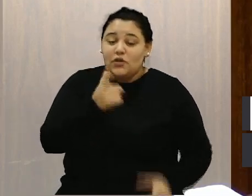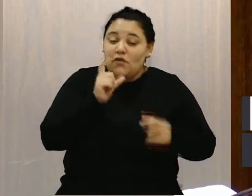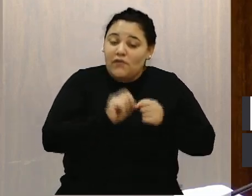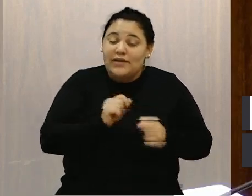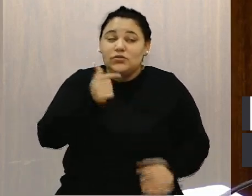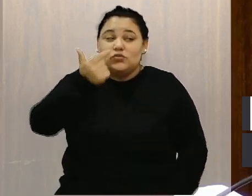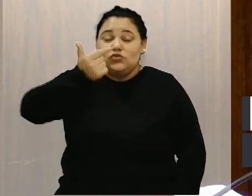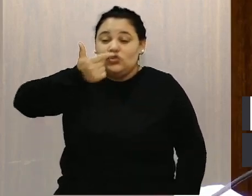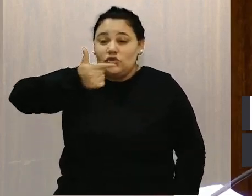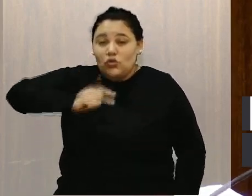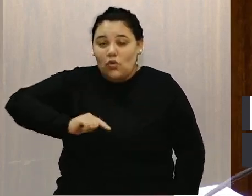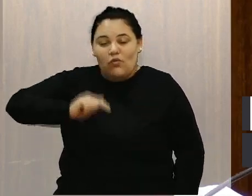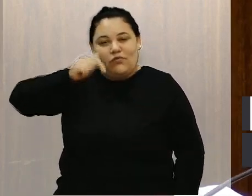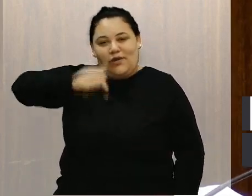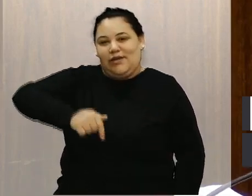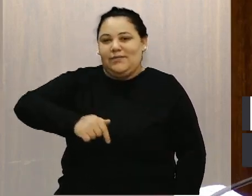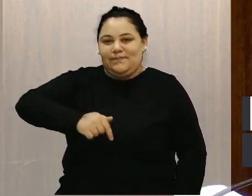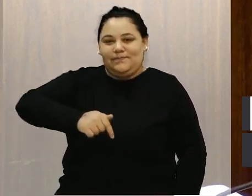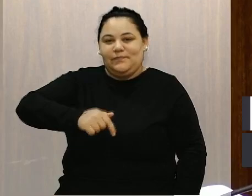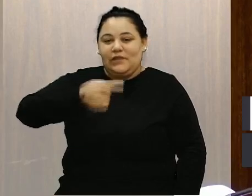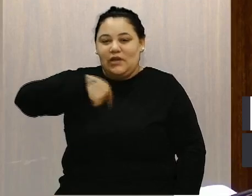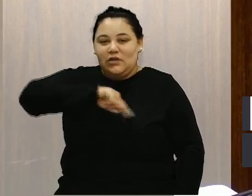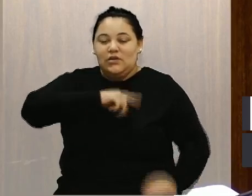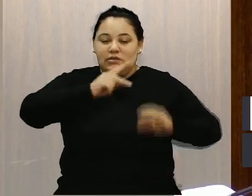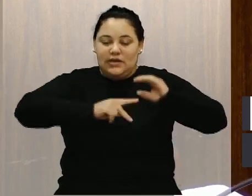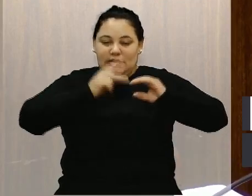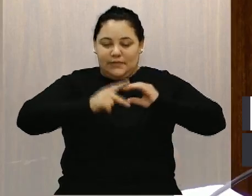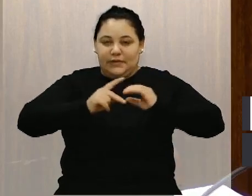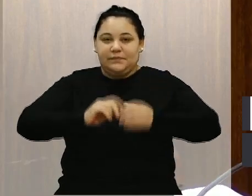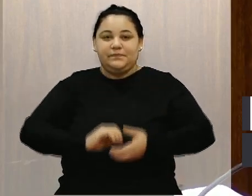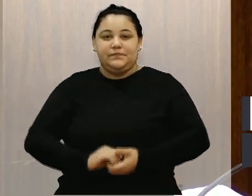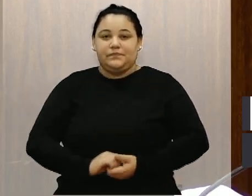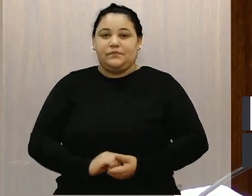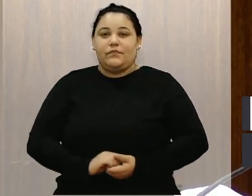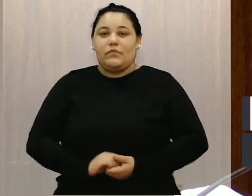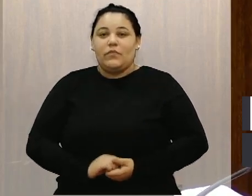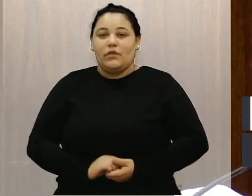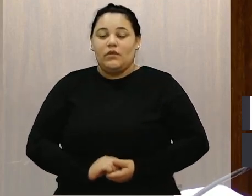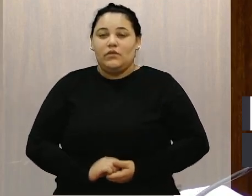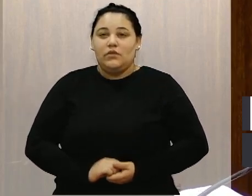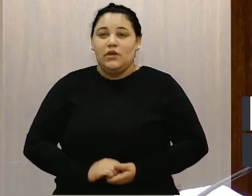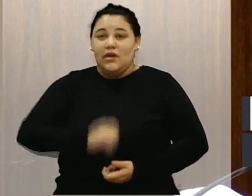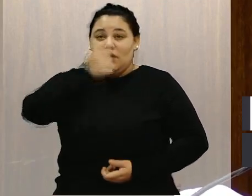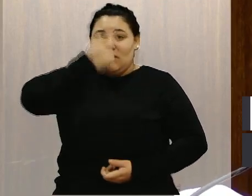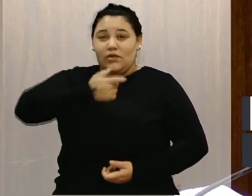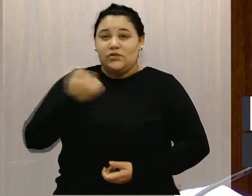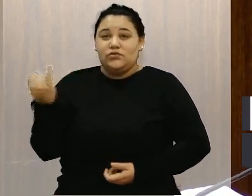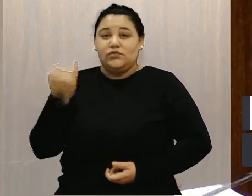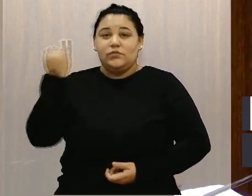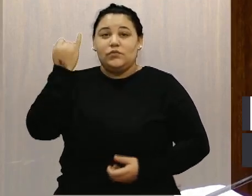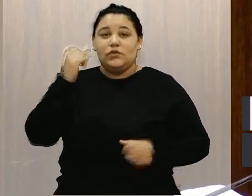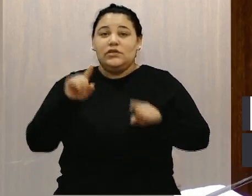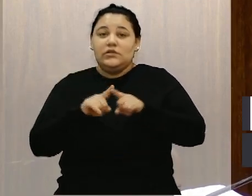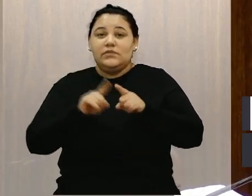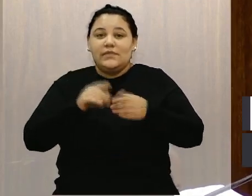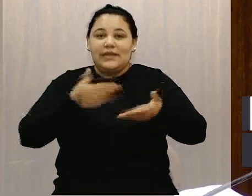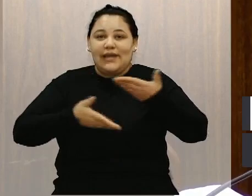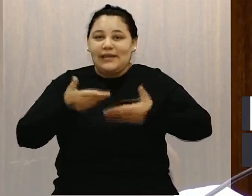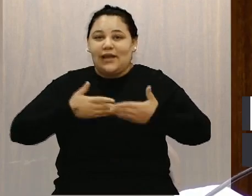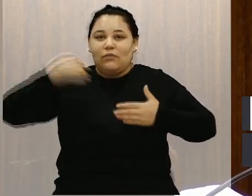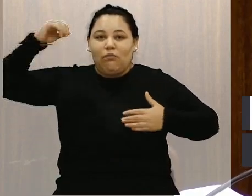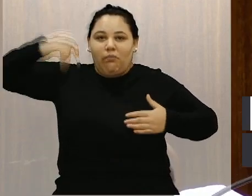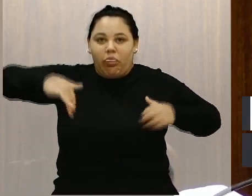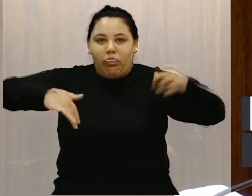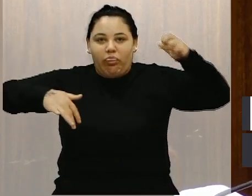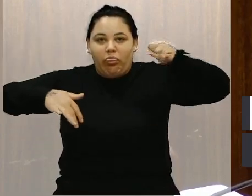aqui na nossa Câmara de Vereadores. Acho importante a gente tratar dos desbarrancamentos.